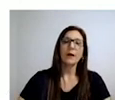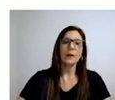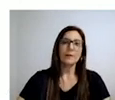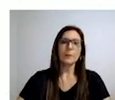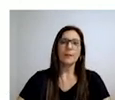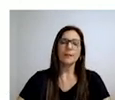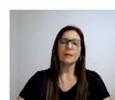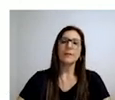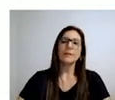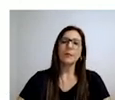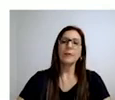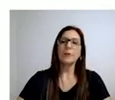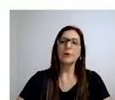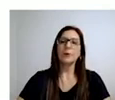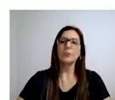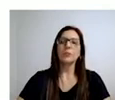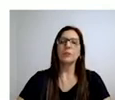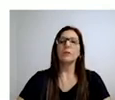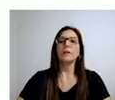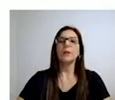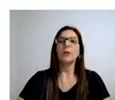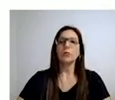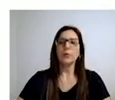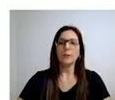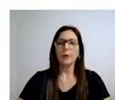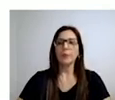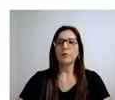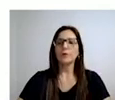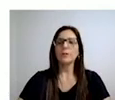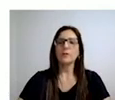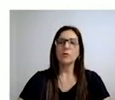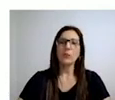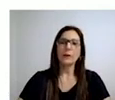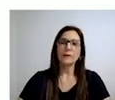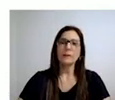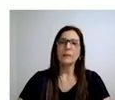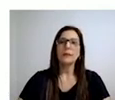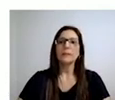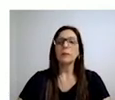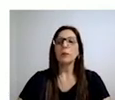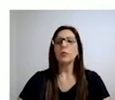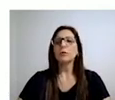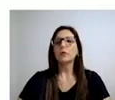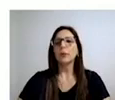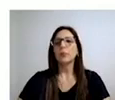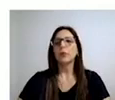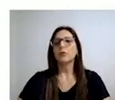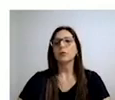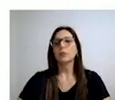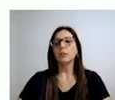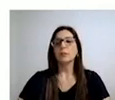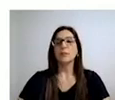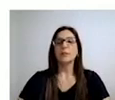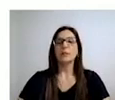As plantas, elas também se reproduzem e algumas têm reprodução sexuada. Então, ao longo do tempo